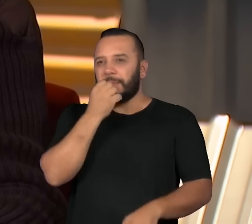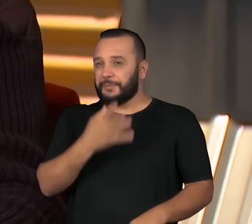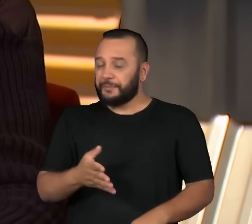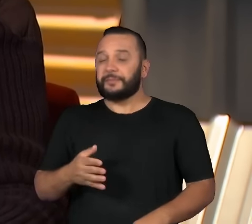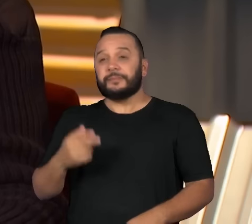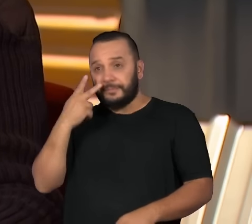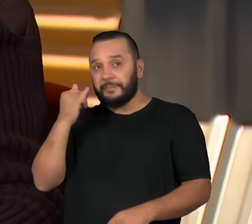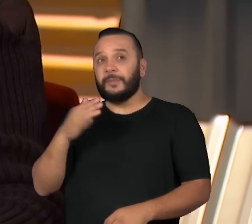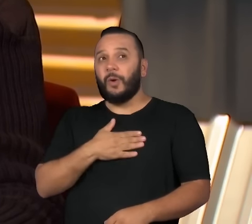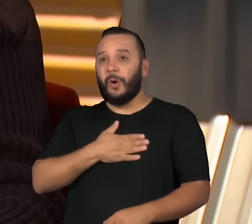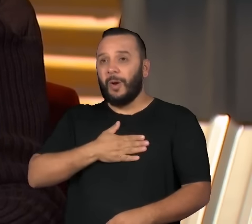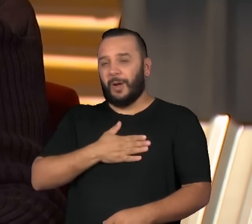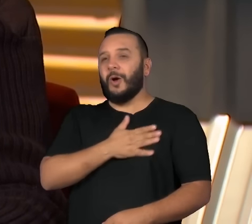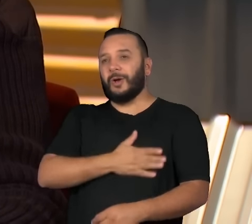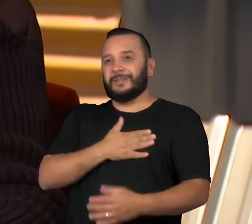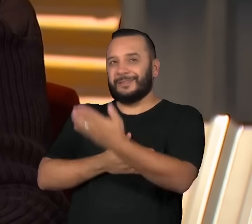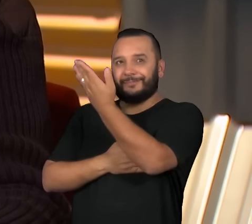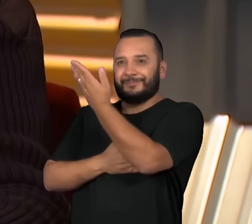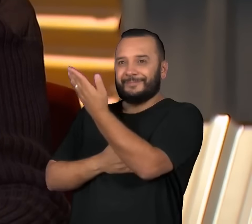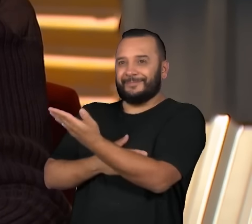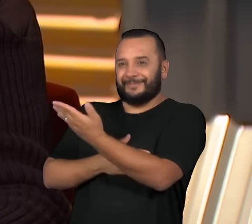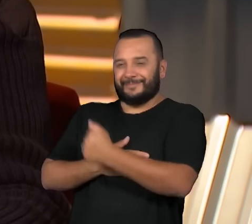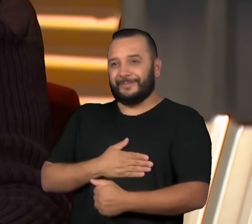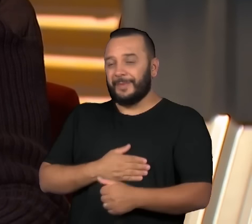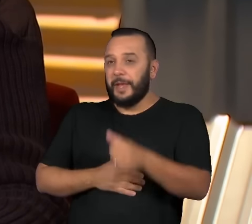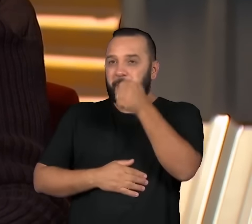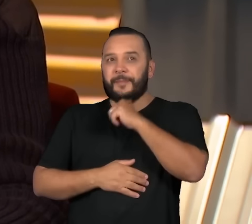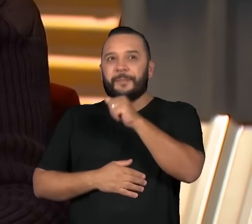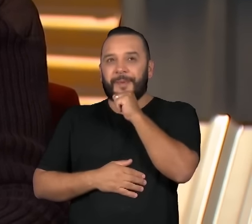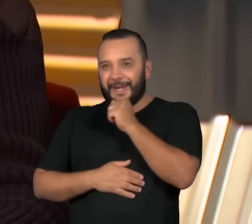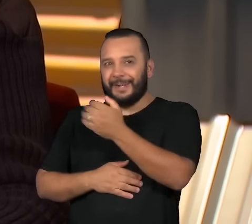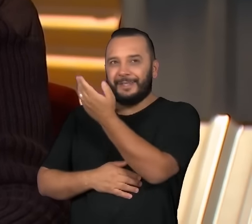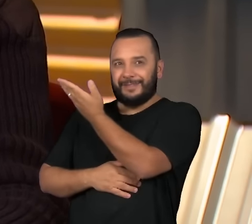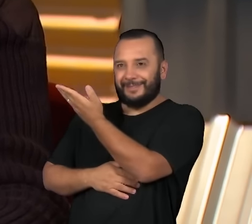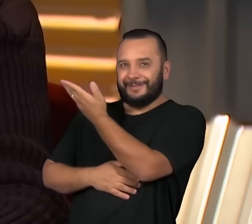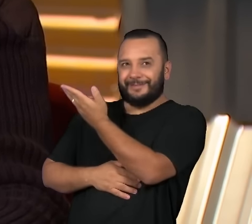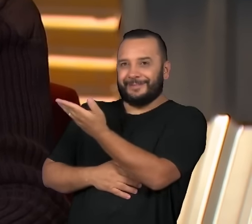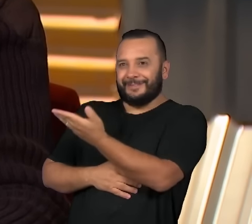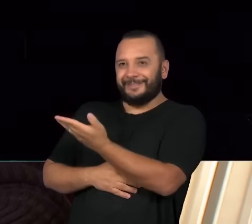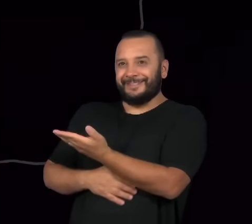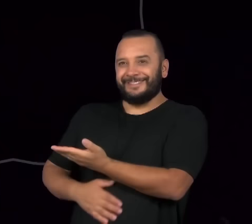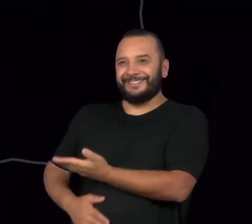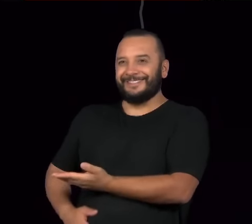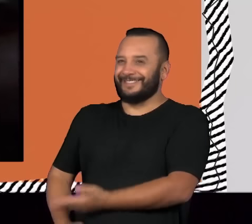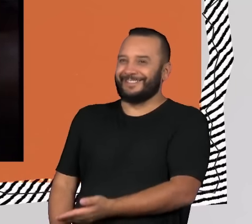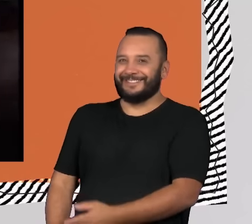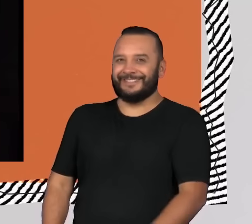Sérgio Reis. Sim. Minha mãe tinha discos do Beatles, do Bee Gees, da Clara Nunes, Beth Carvalho.